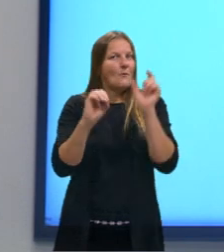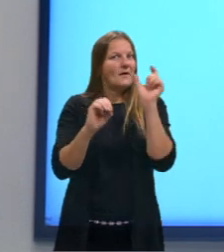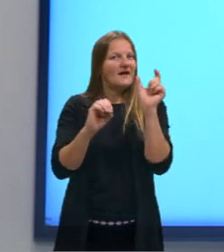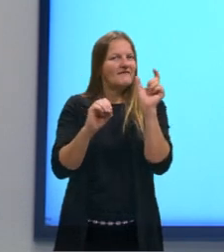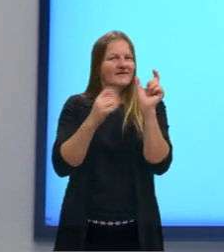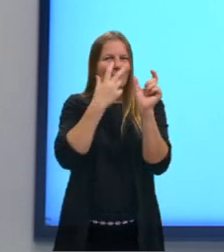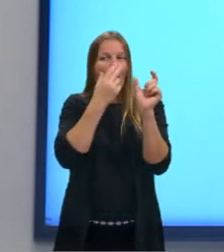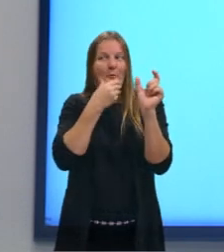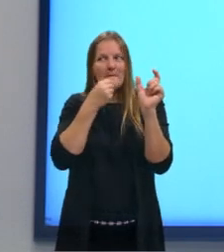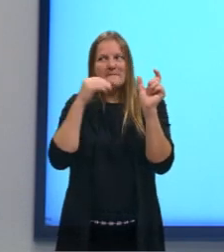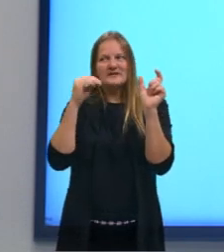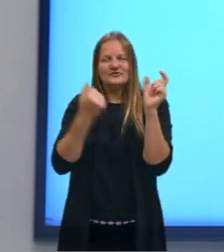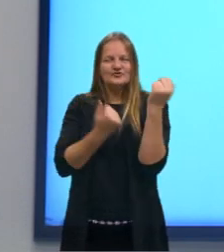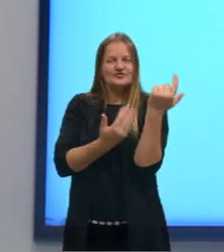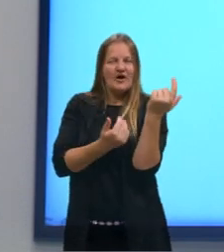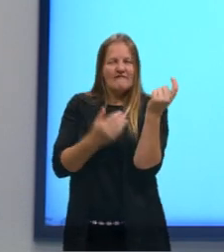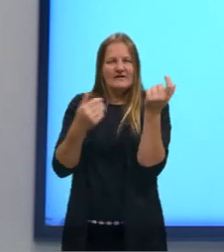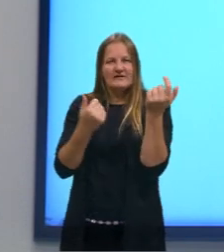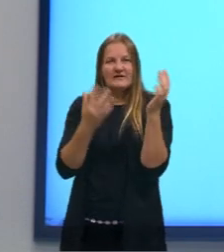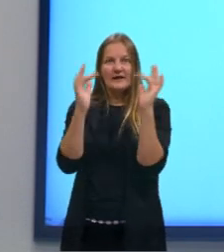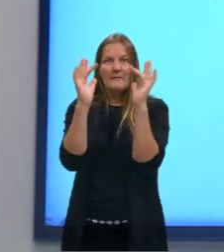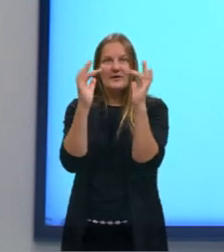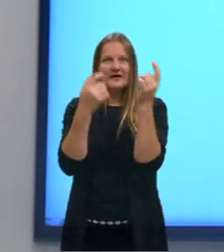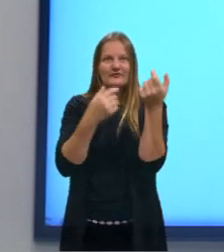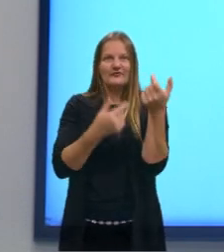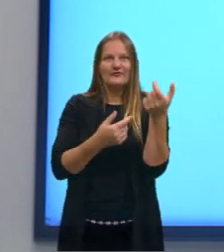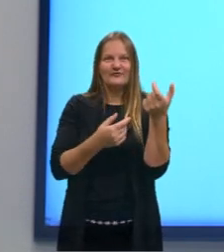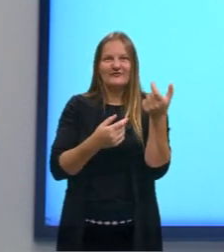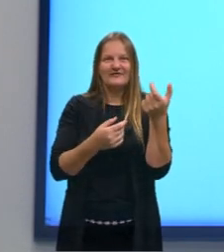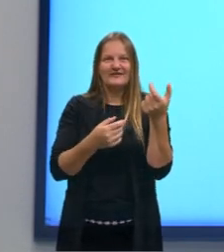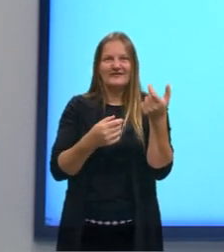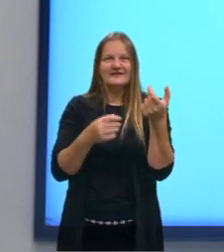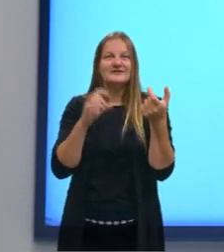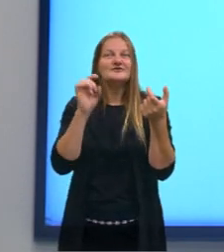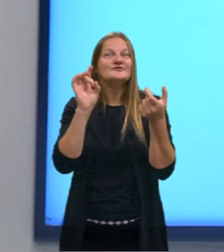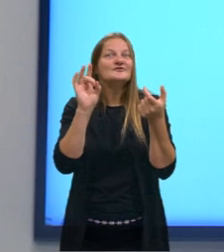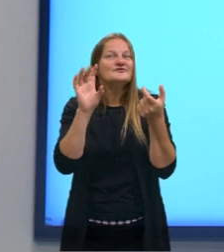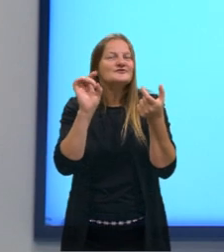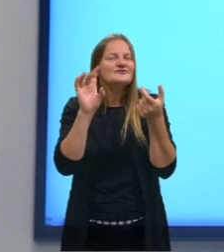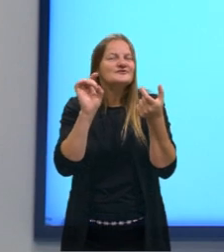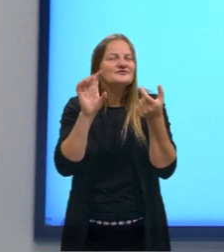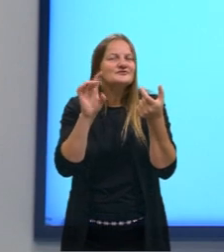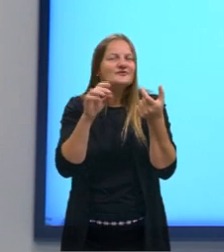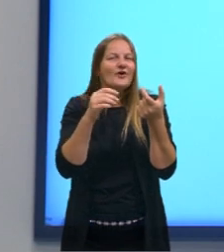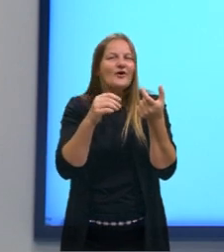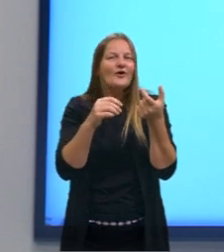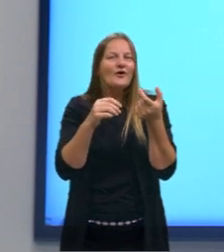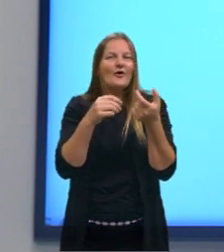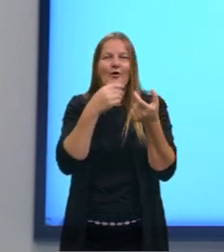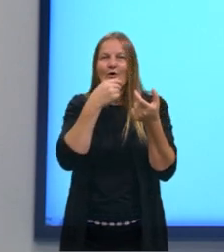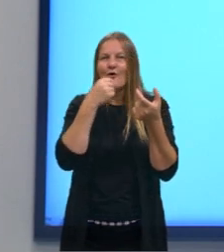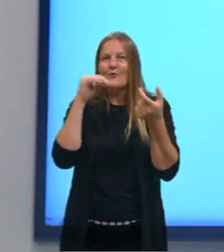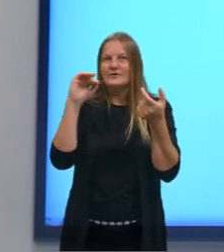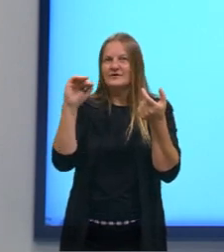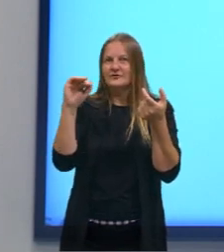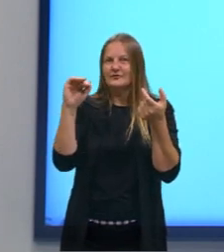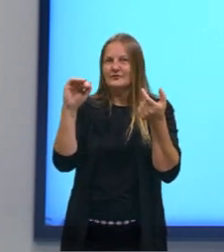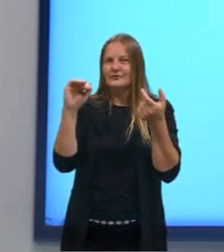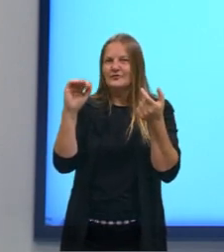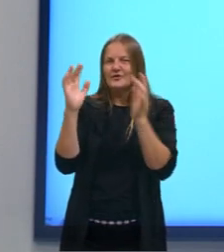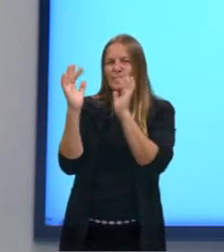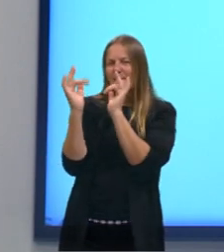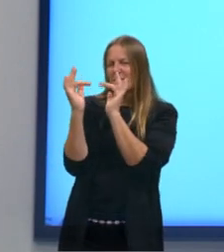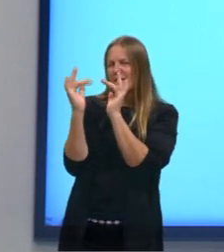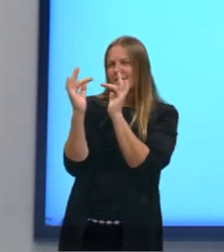aqui com certeza não era né falar somente do garoto menino né não fique sem o seu